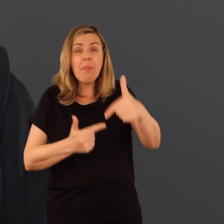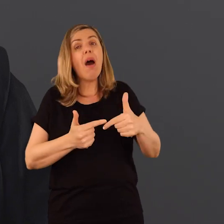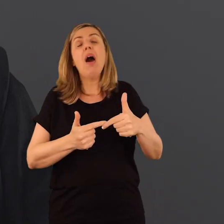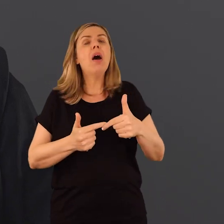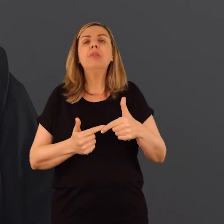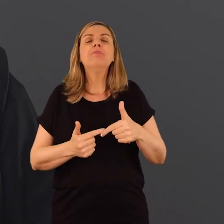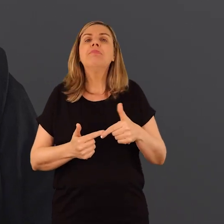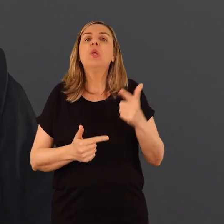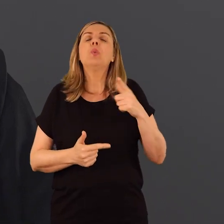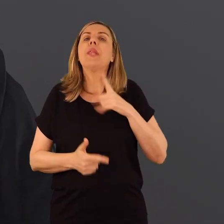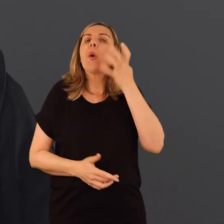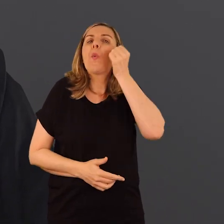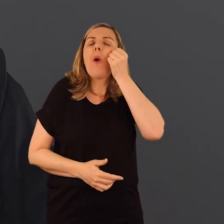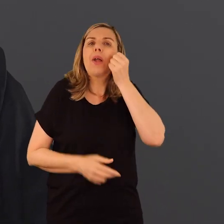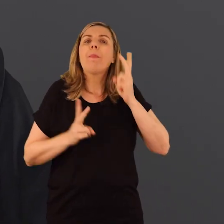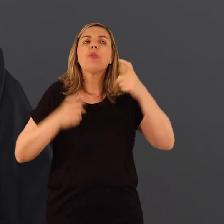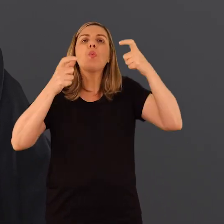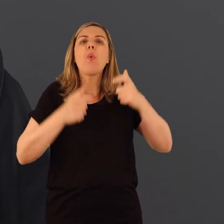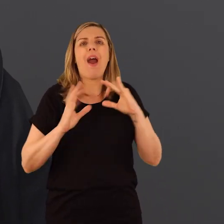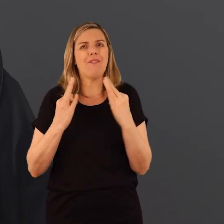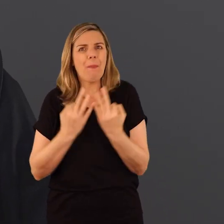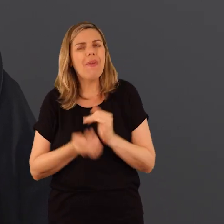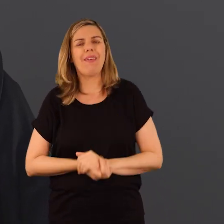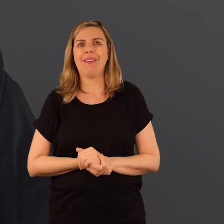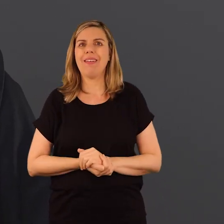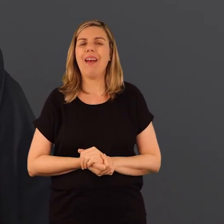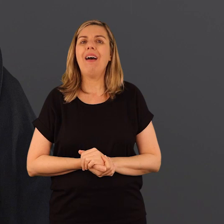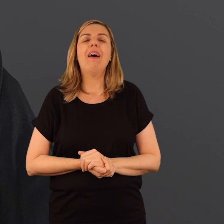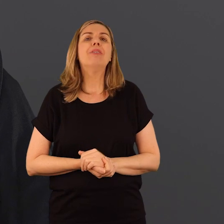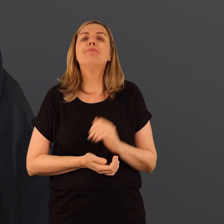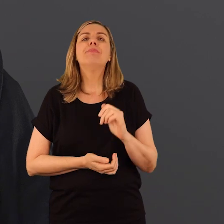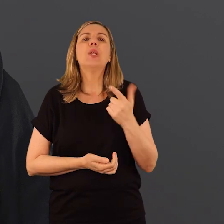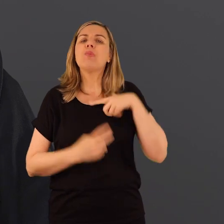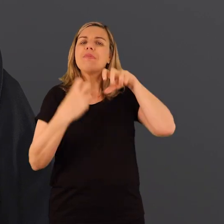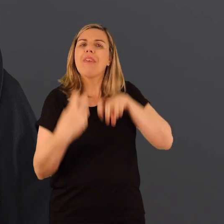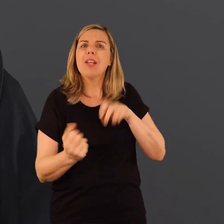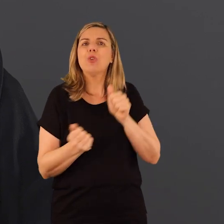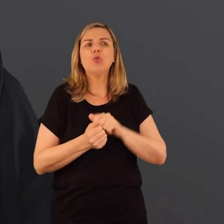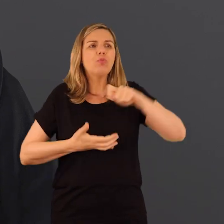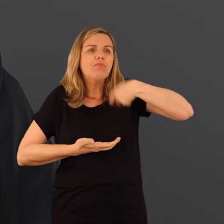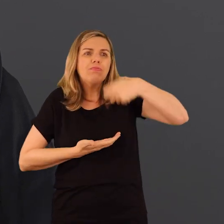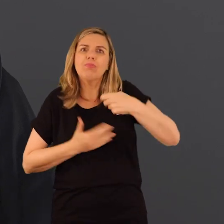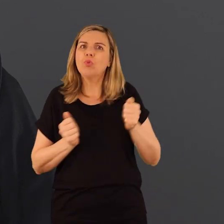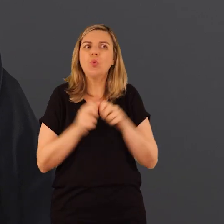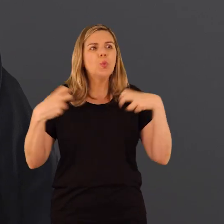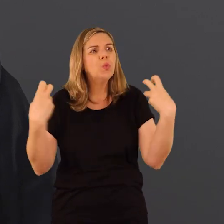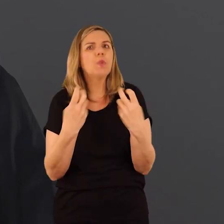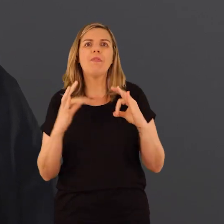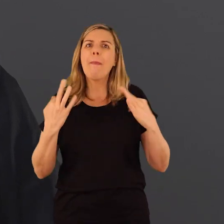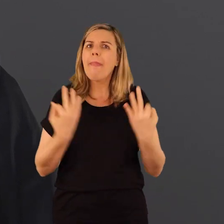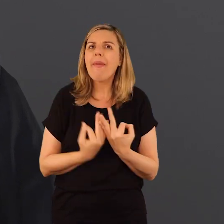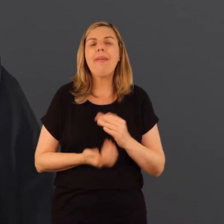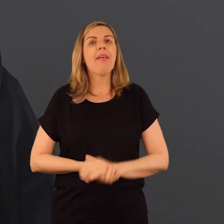eles não têm um quarto no mesmo local que os demais membros da família, não sentam à mesa junto com os demais membros da família para